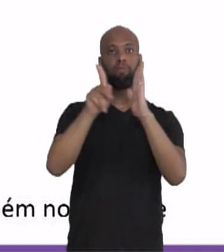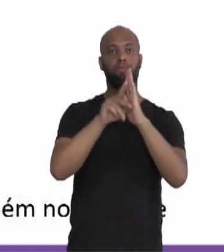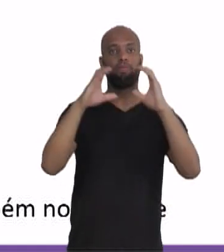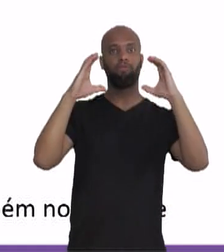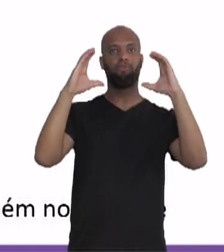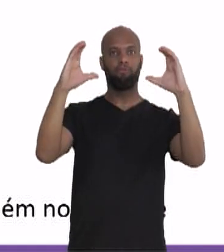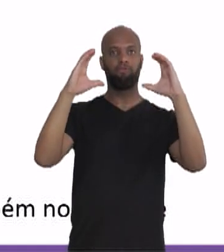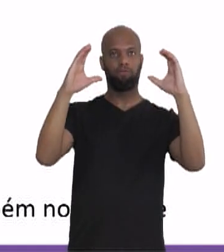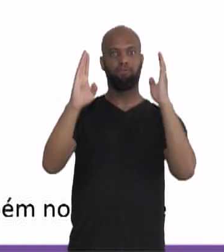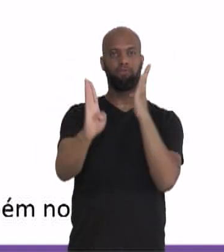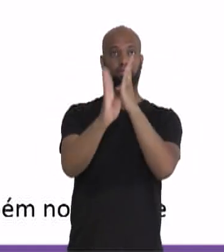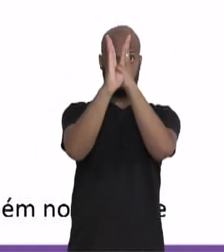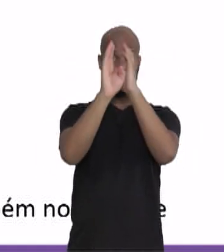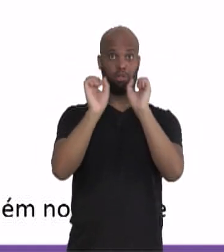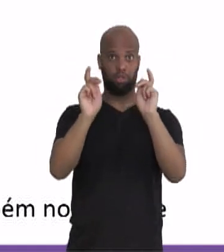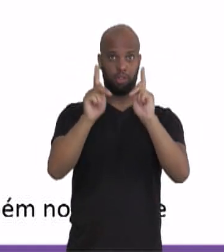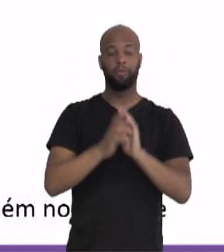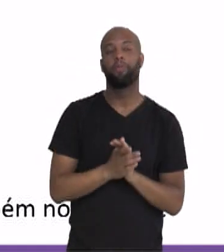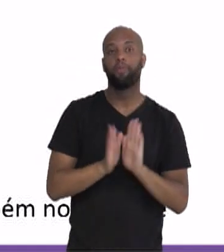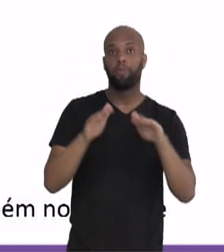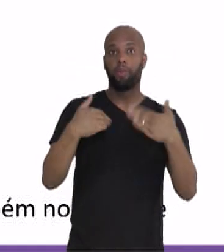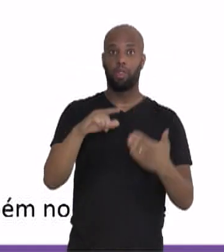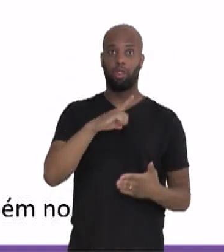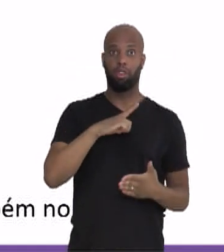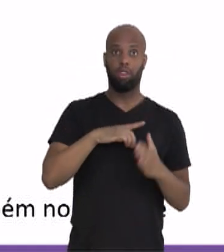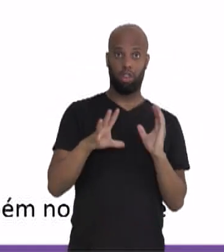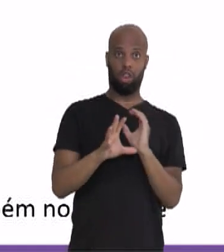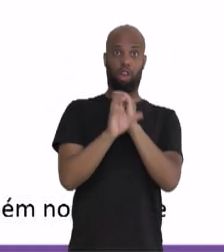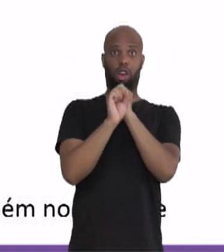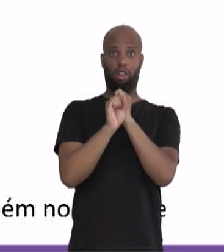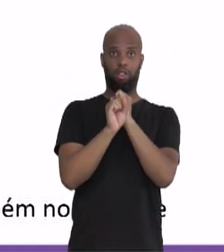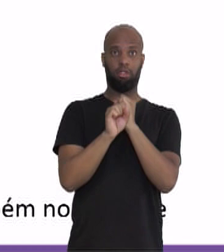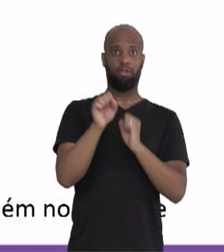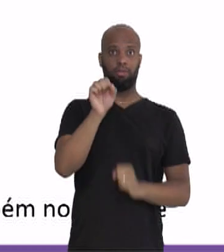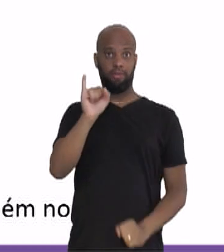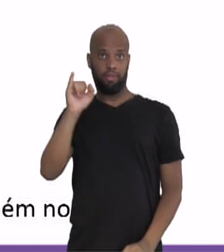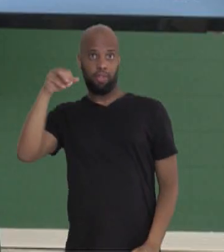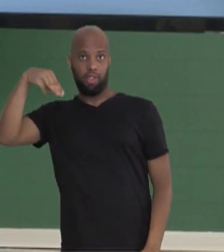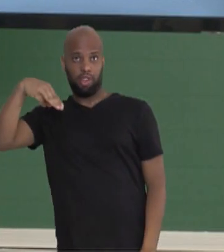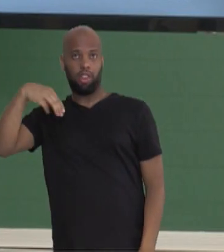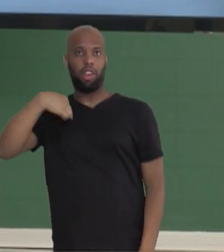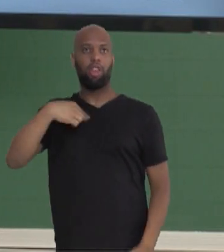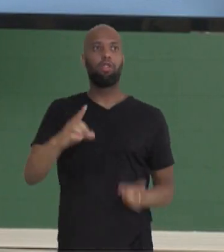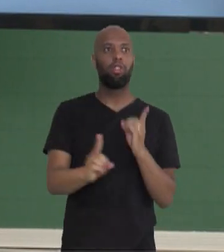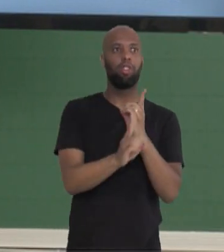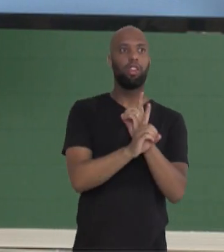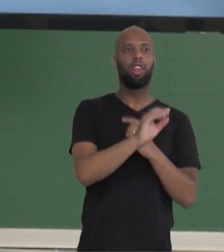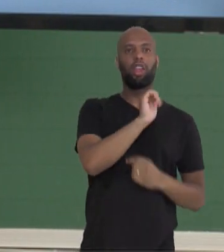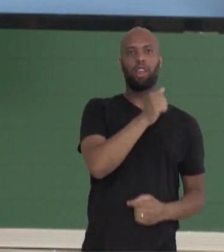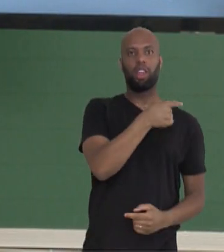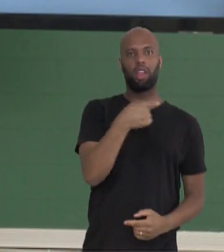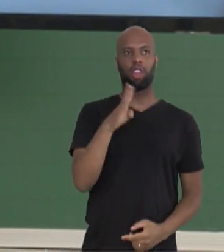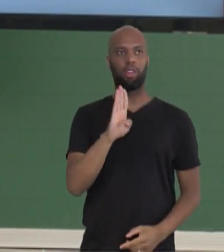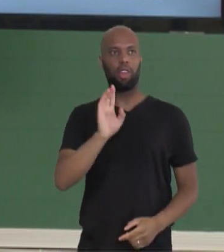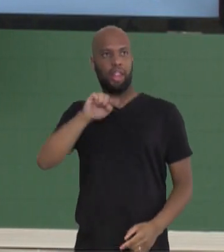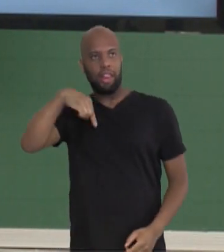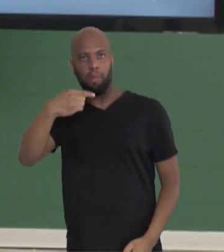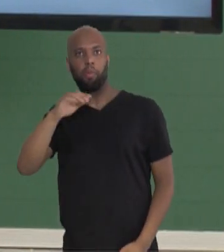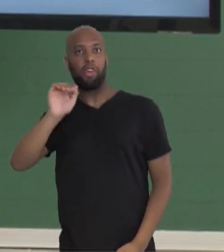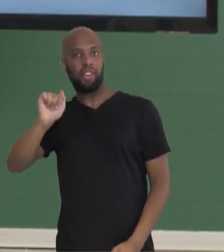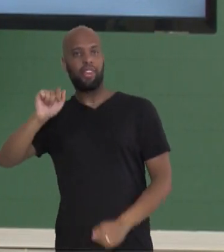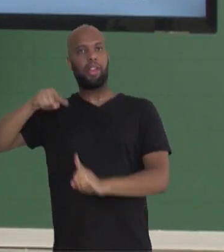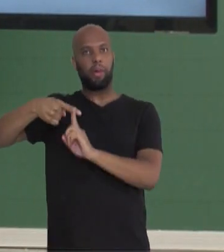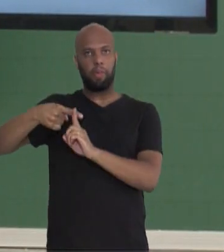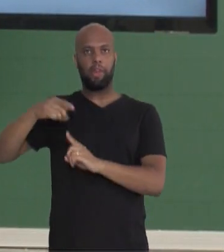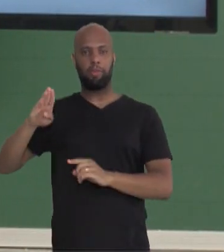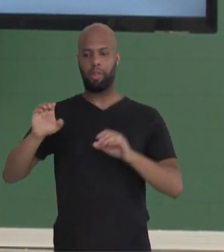vai ser determinada, tá certo? Então a gente vai calcular a imagem primeiro colocando o valor de A menos B e seguido do valor de A